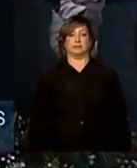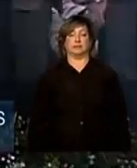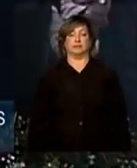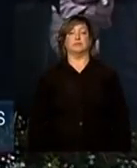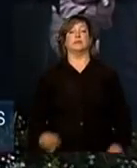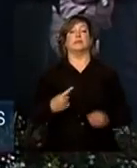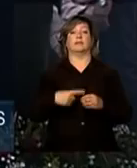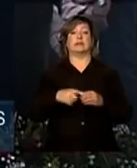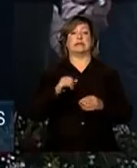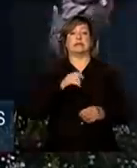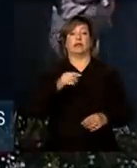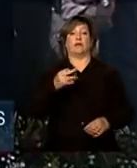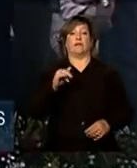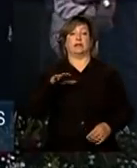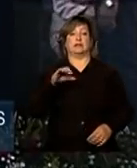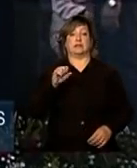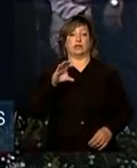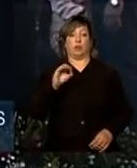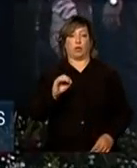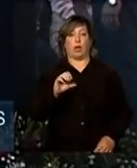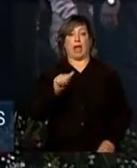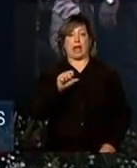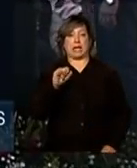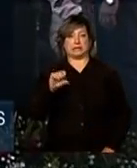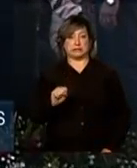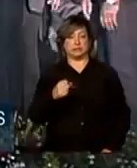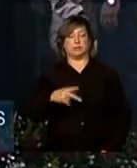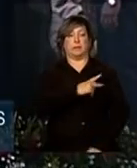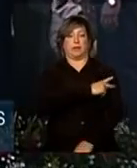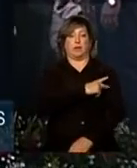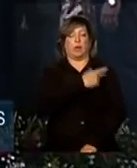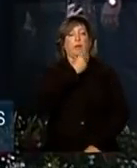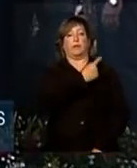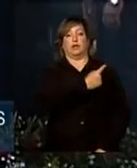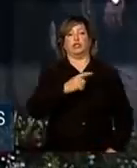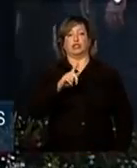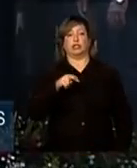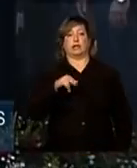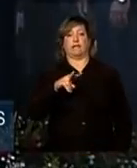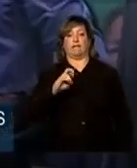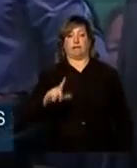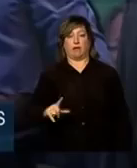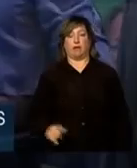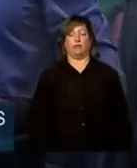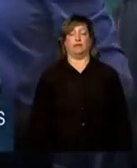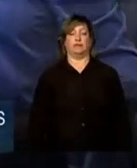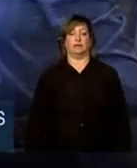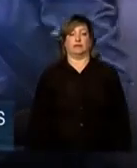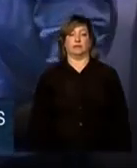São Francisco de Assis do Piauí, Genivaldo Santos Irineu.